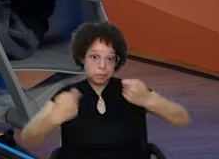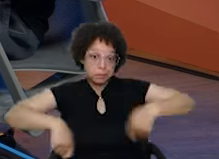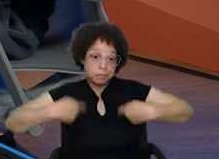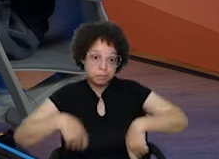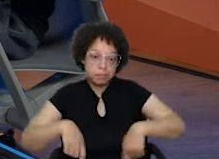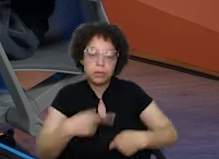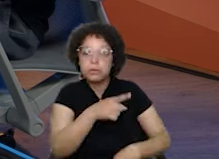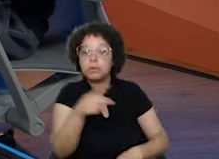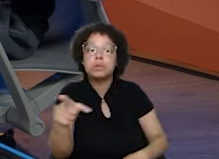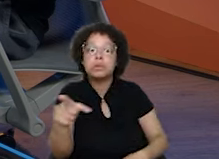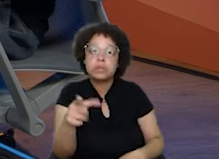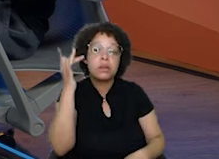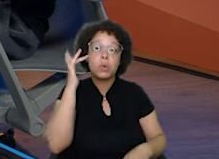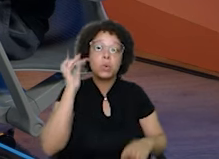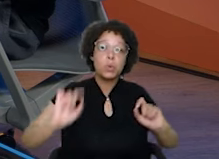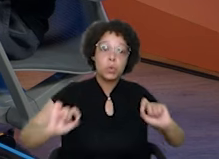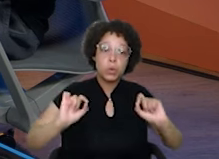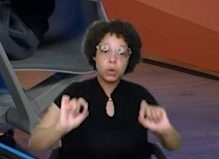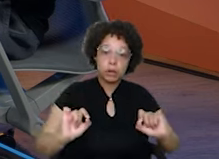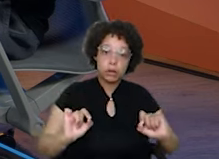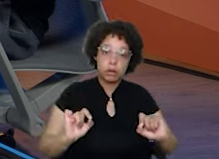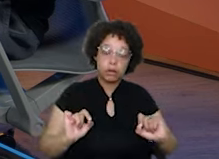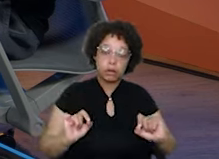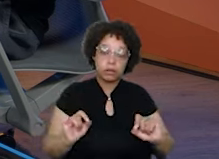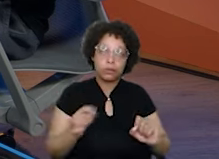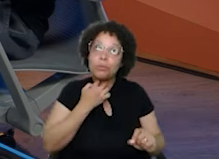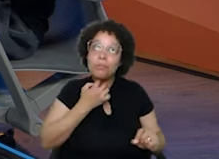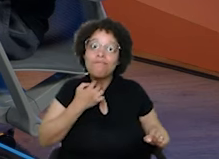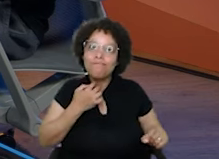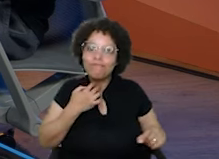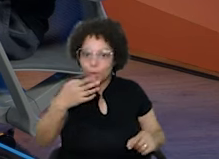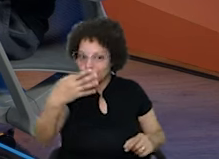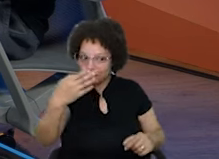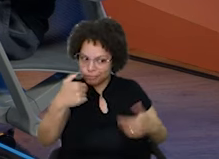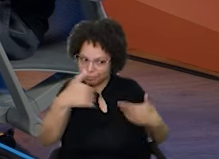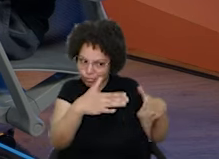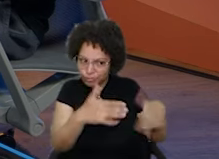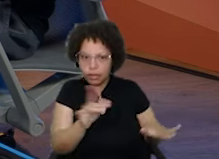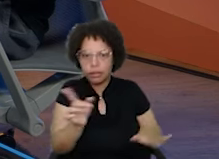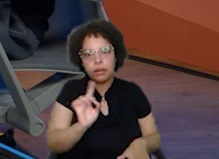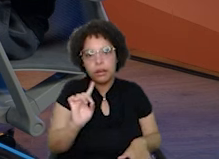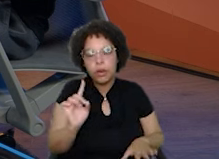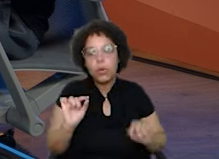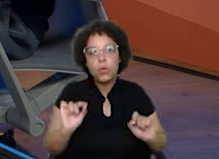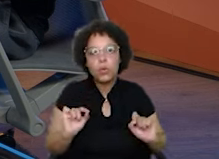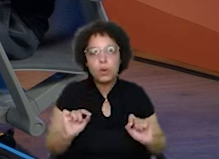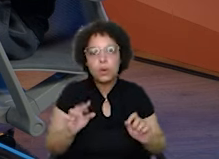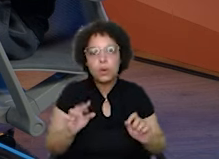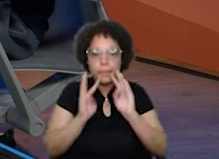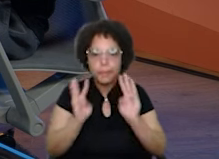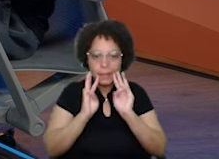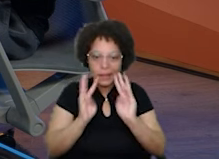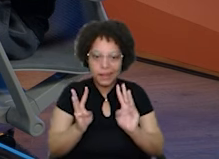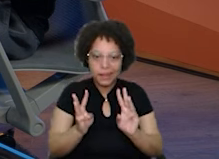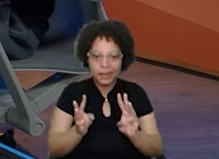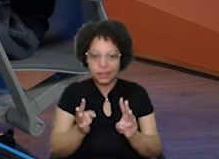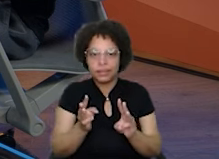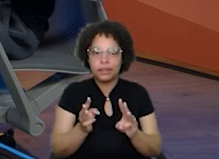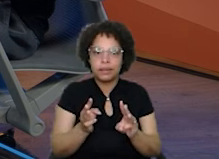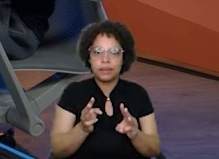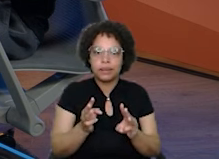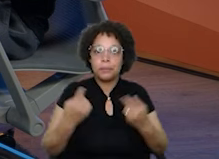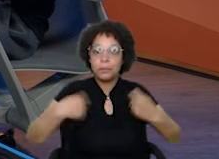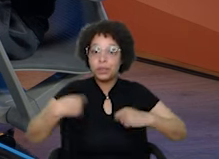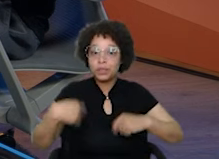que vocês consideram assim que assim não dá para deixar né Eh eh eh o o marketing digital ele tem que ter